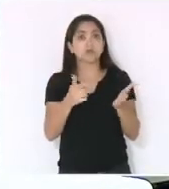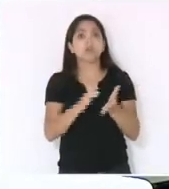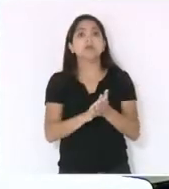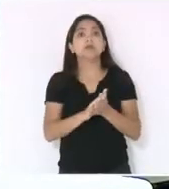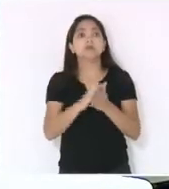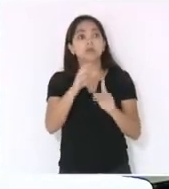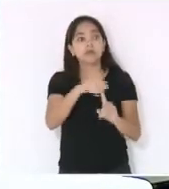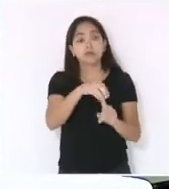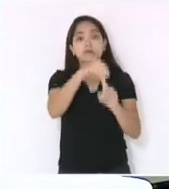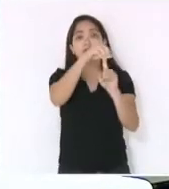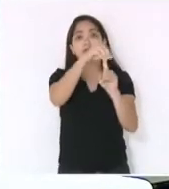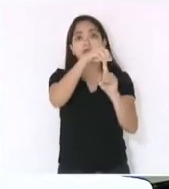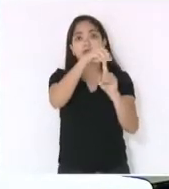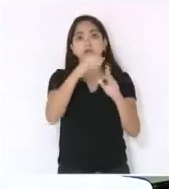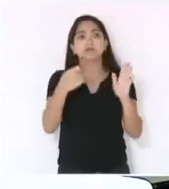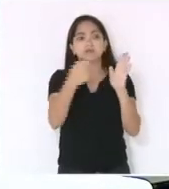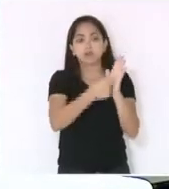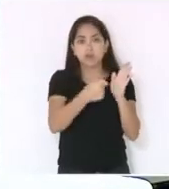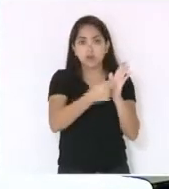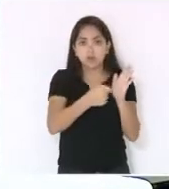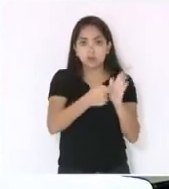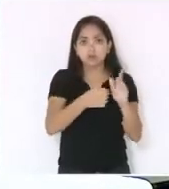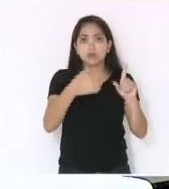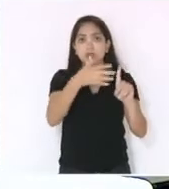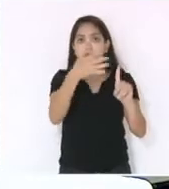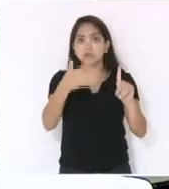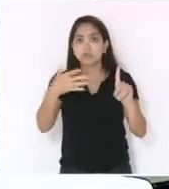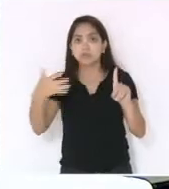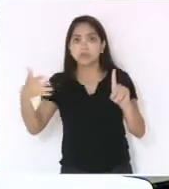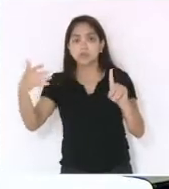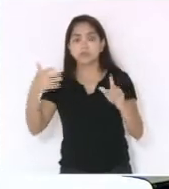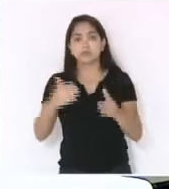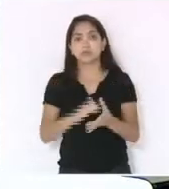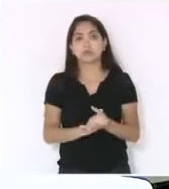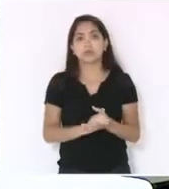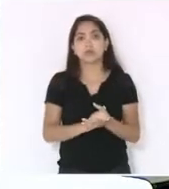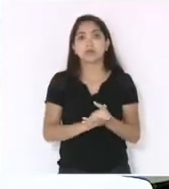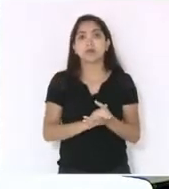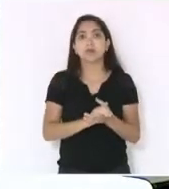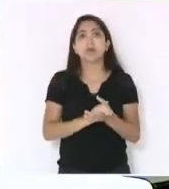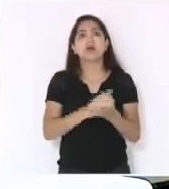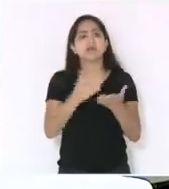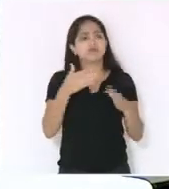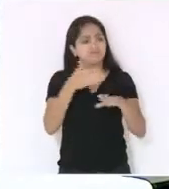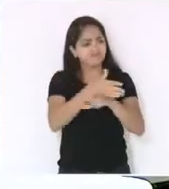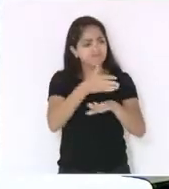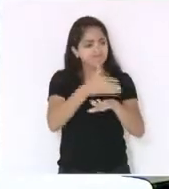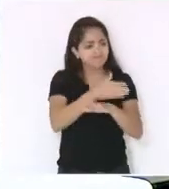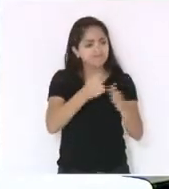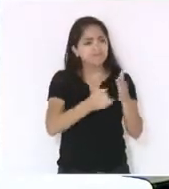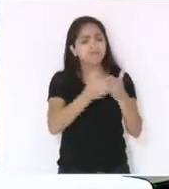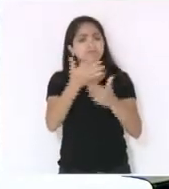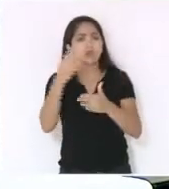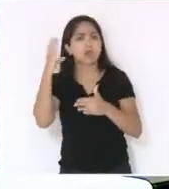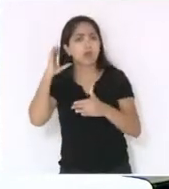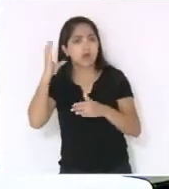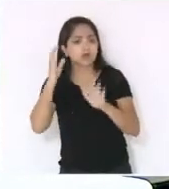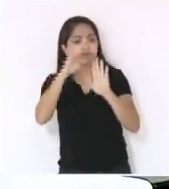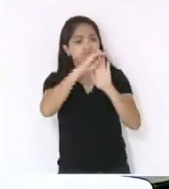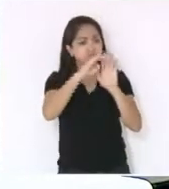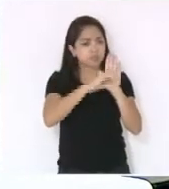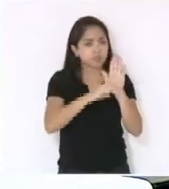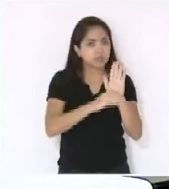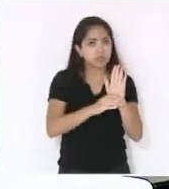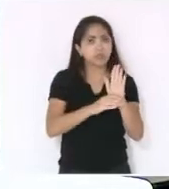no Brasil, pela revista Super Interessante. Estivemos incontáveis vezes em rádios, programas de YouTube e